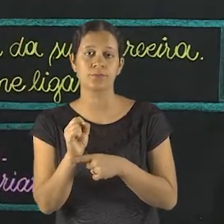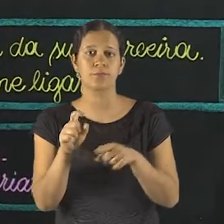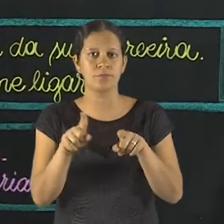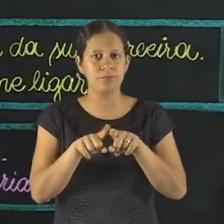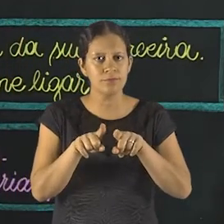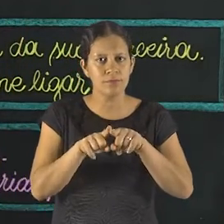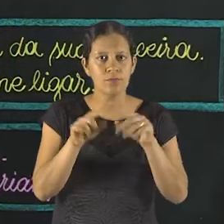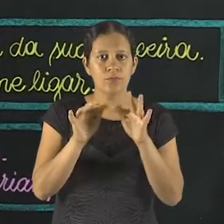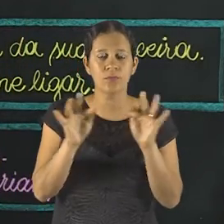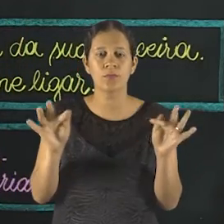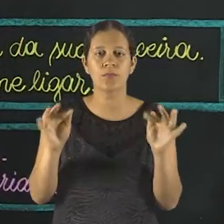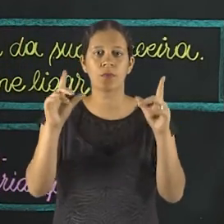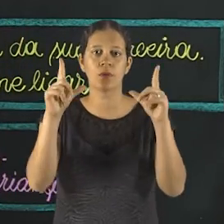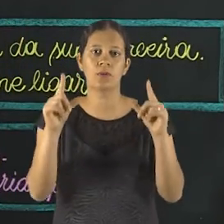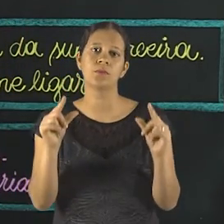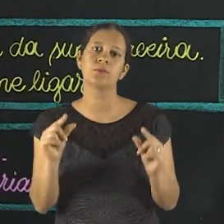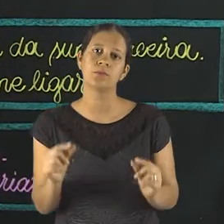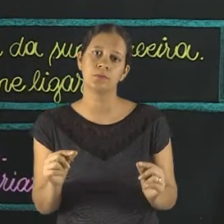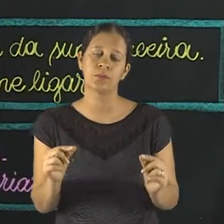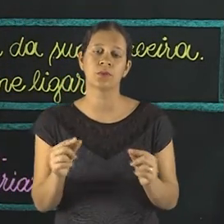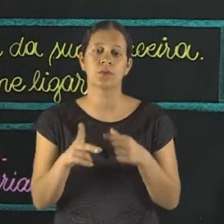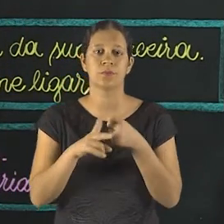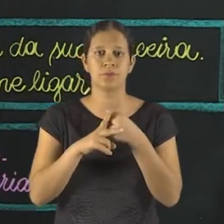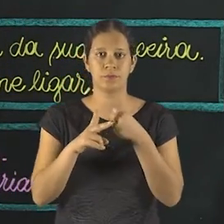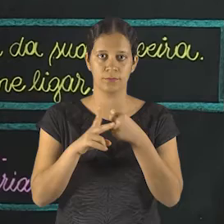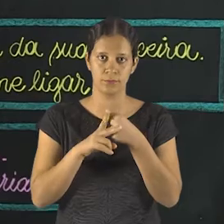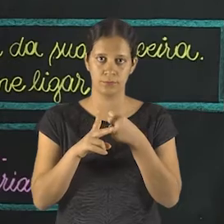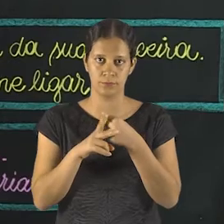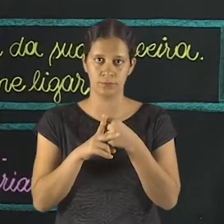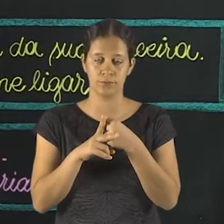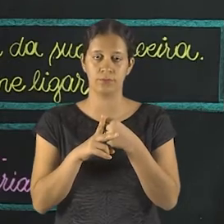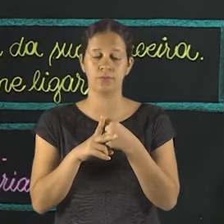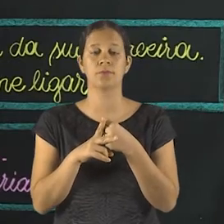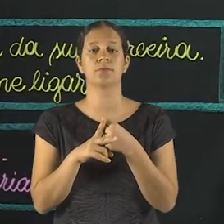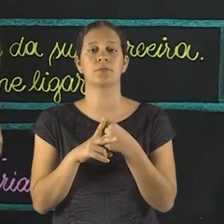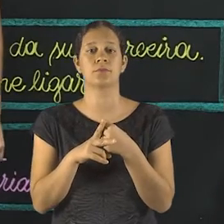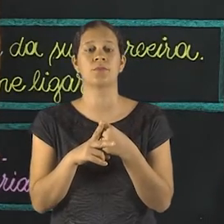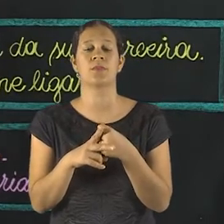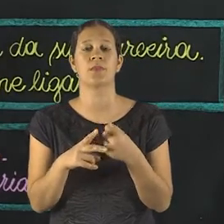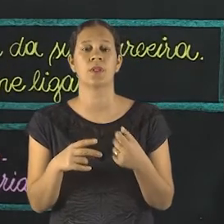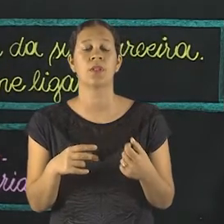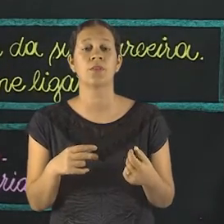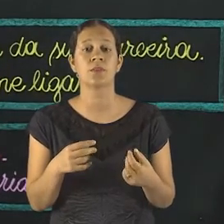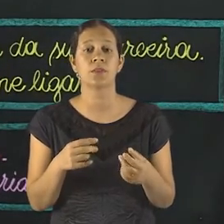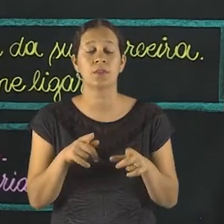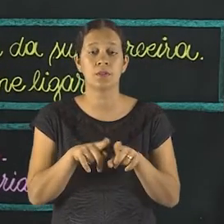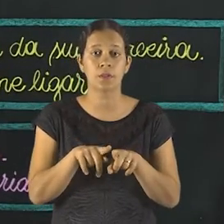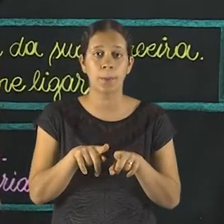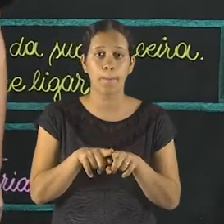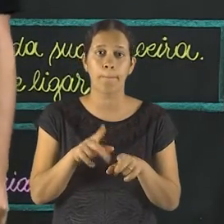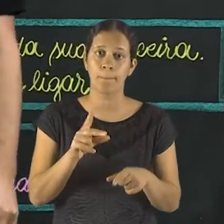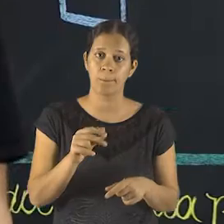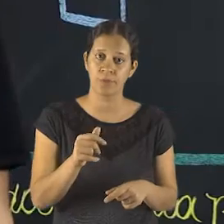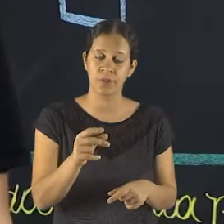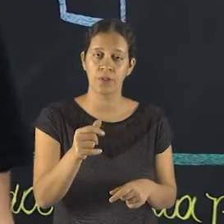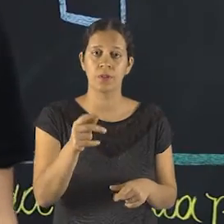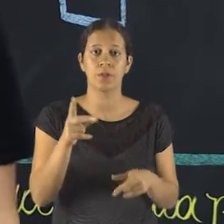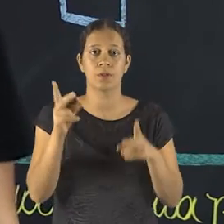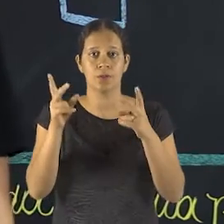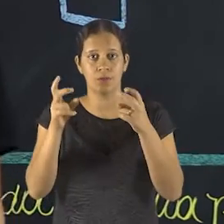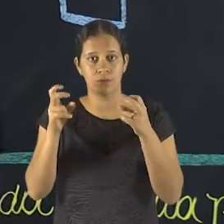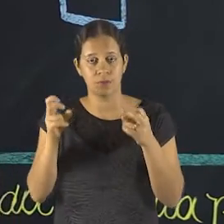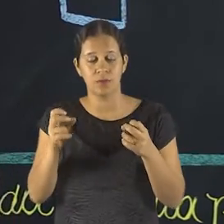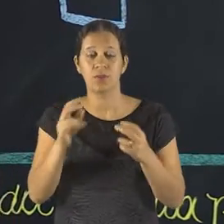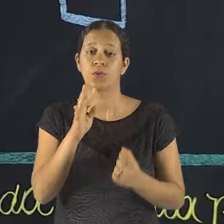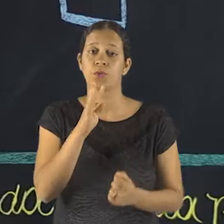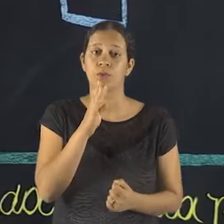também reduzida de infinitivo, porque o verbo está marcado aqui pela sua forma infinitiva. Então perceba que eu